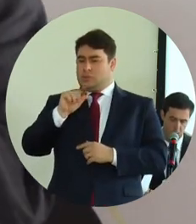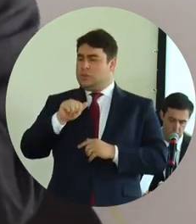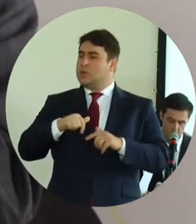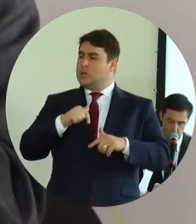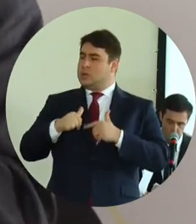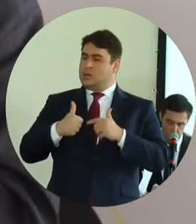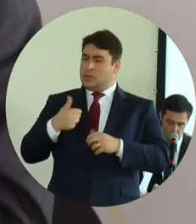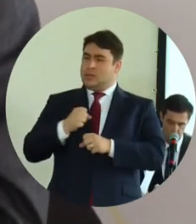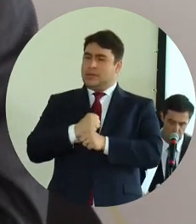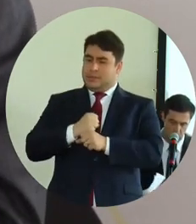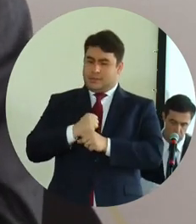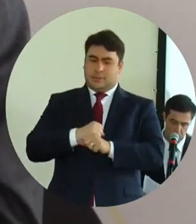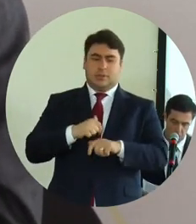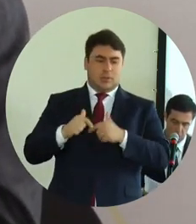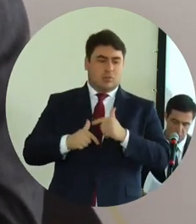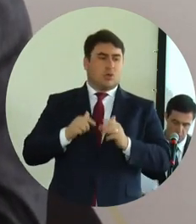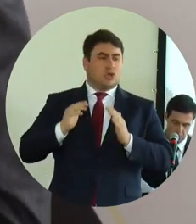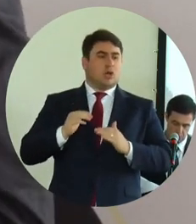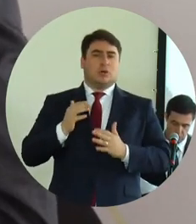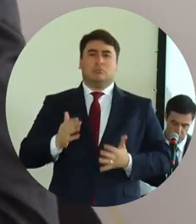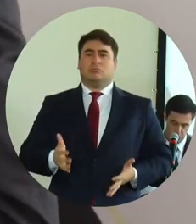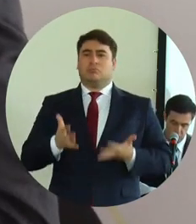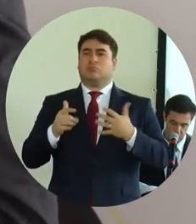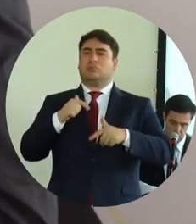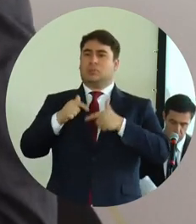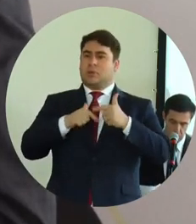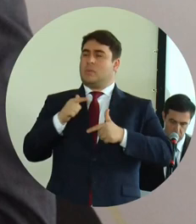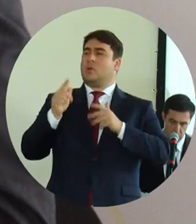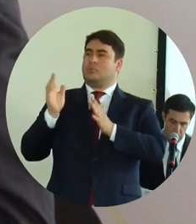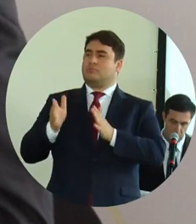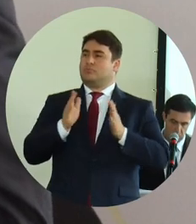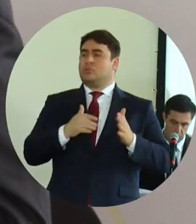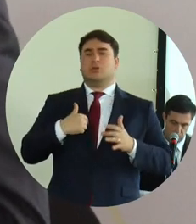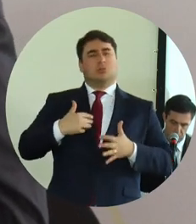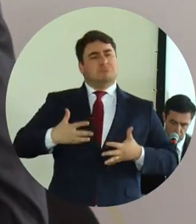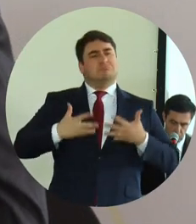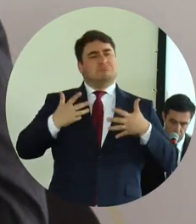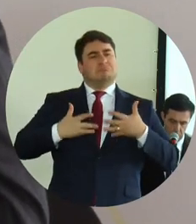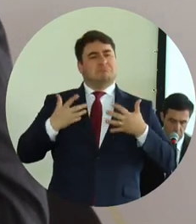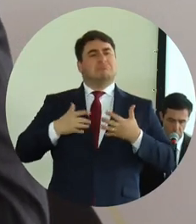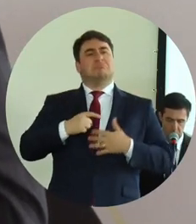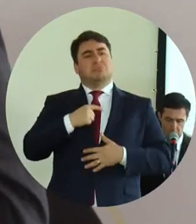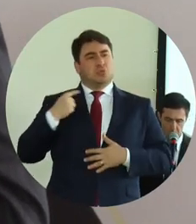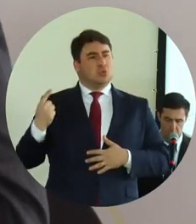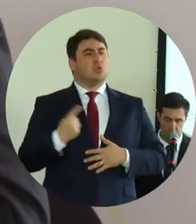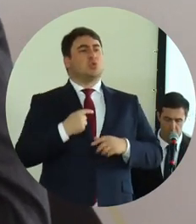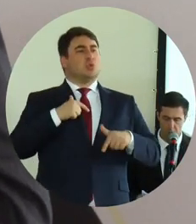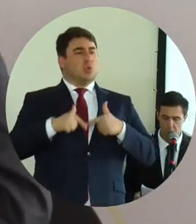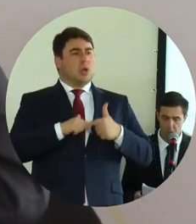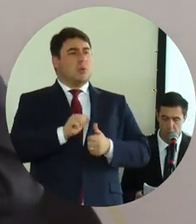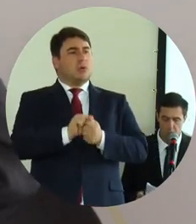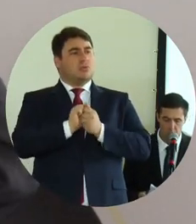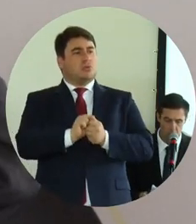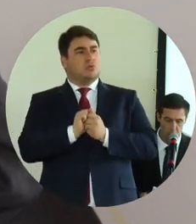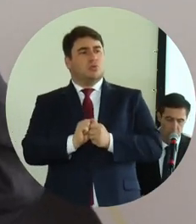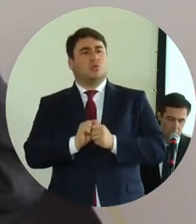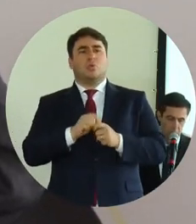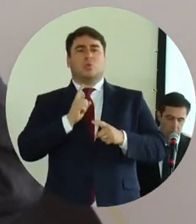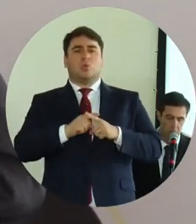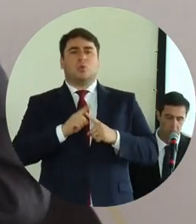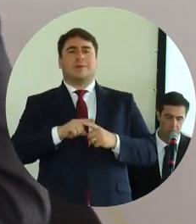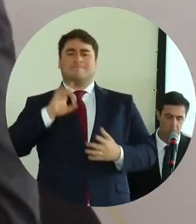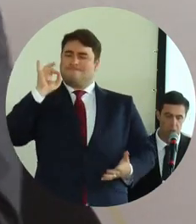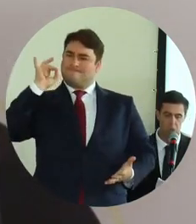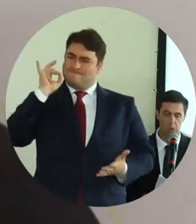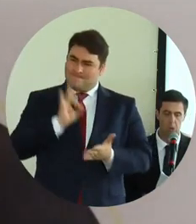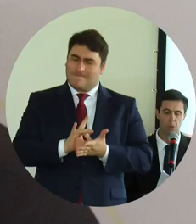também promovida algumas vezes no seu trabalho, e é uma alegria imensa para todos que trabalham juntos, porque nós temos de